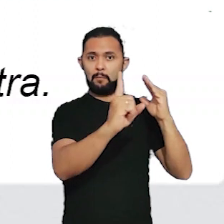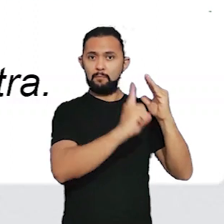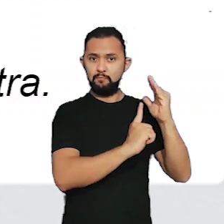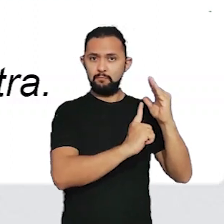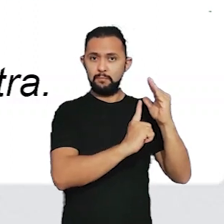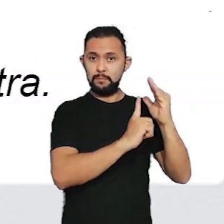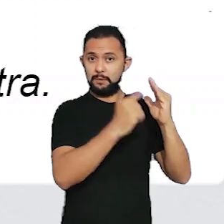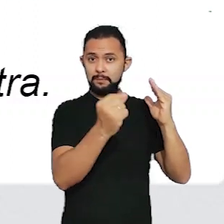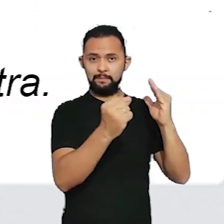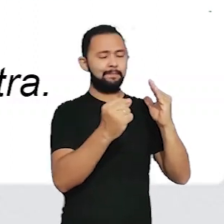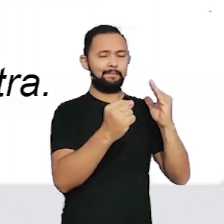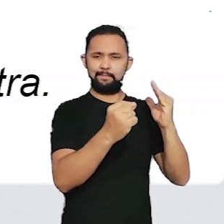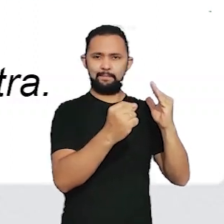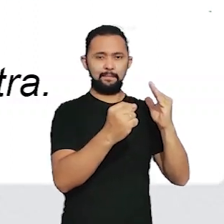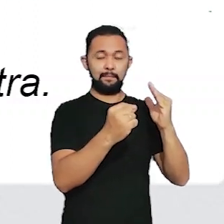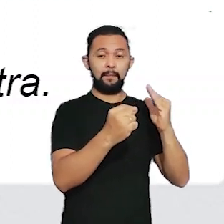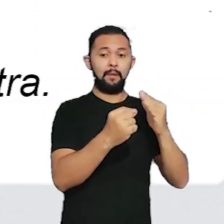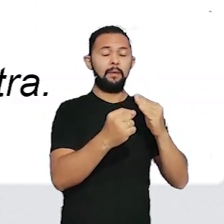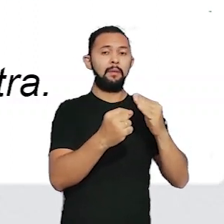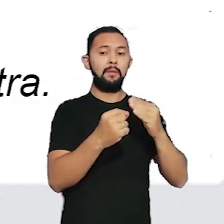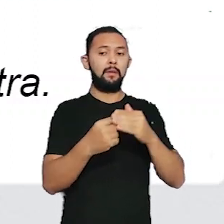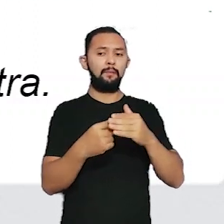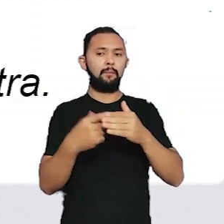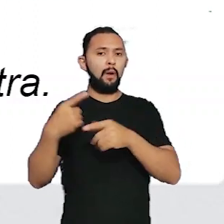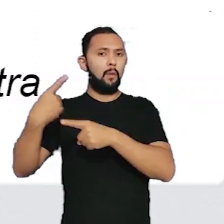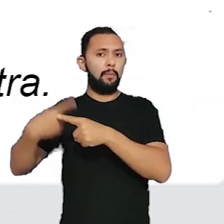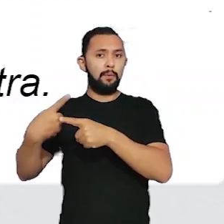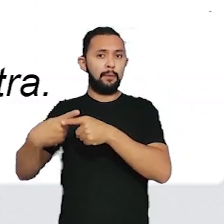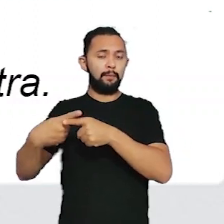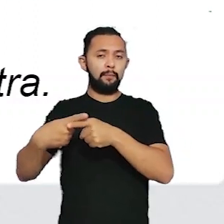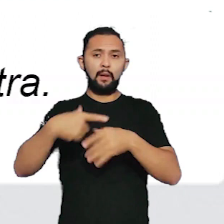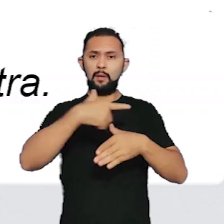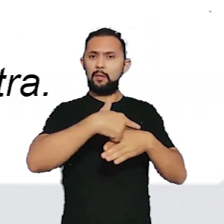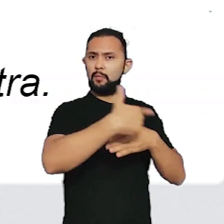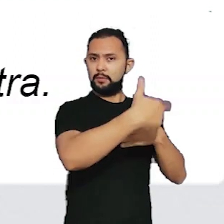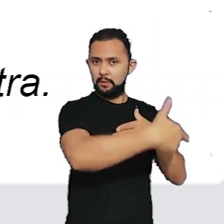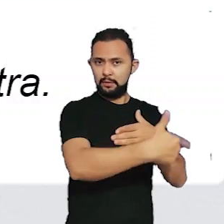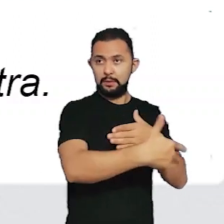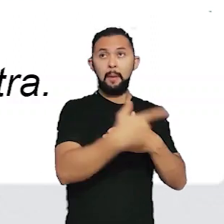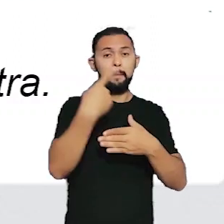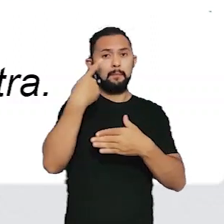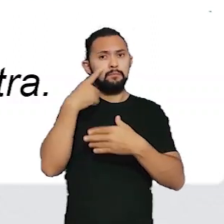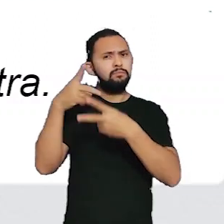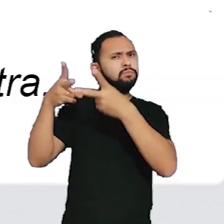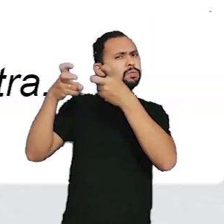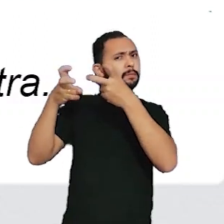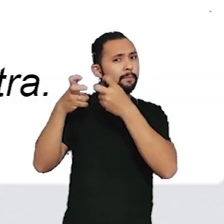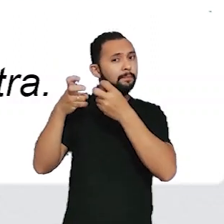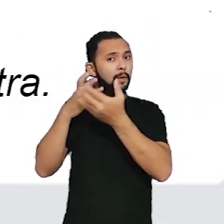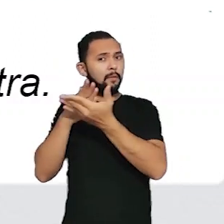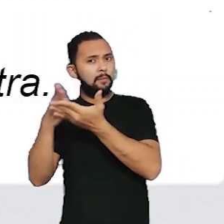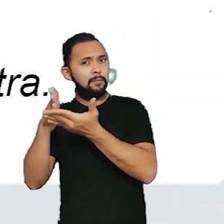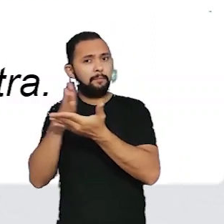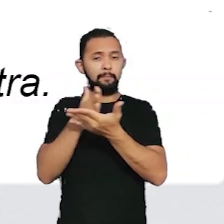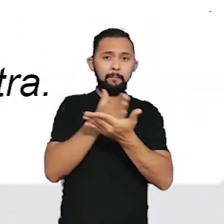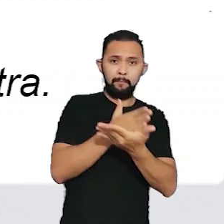casa. Então a causa foi a chuva e a consequência foi a não saída de casa. Então onde está a causa eu vou